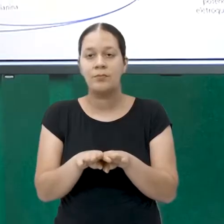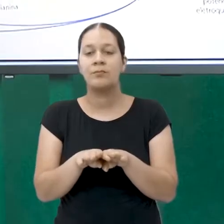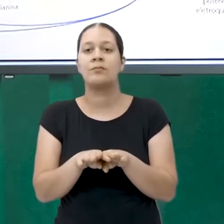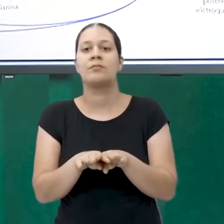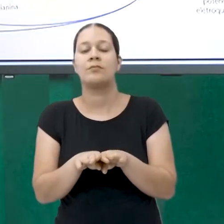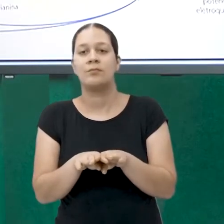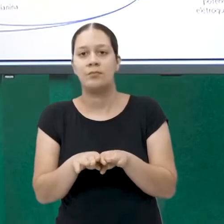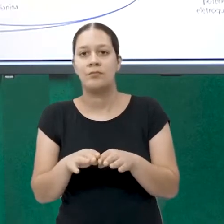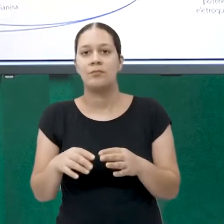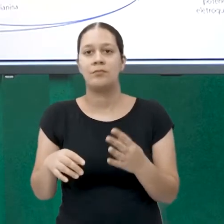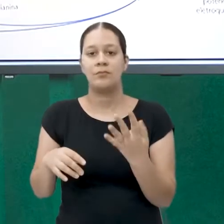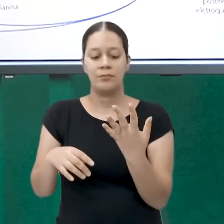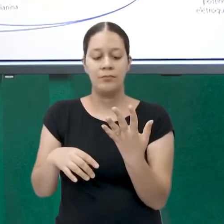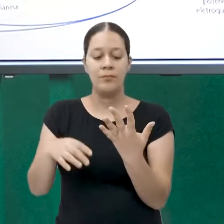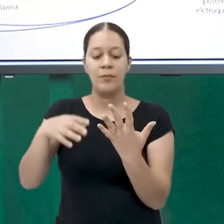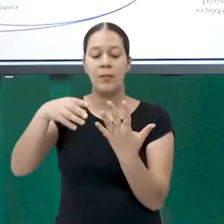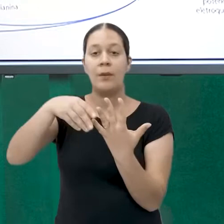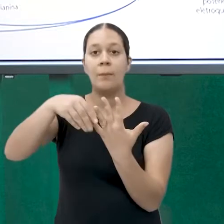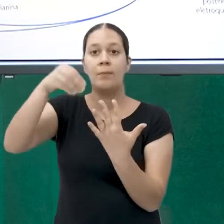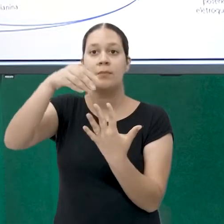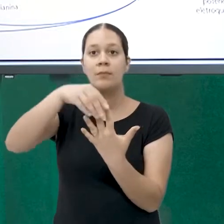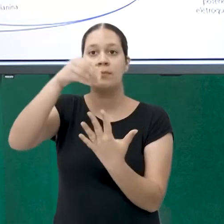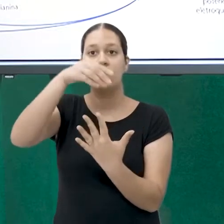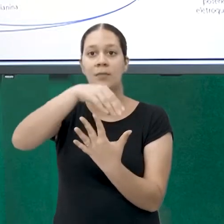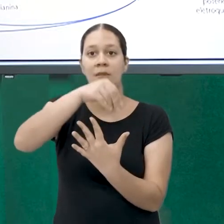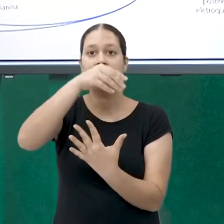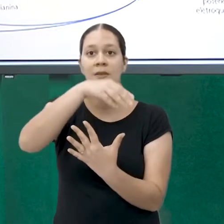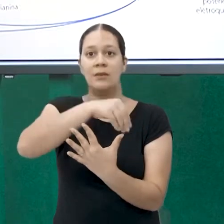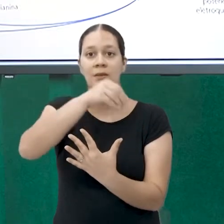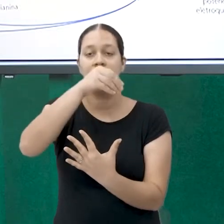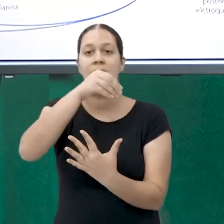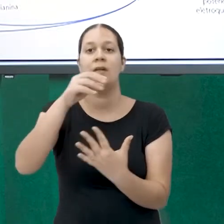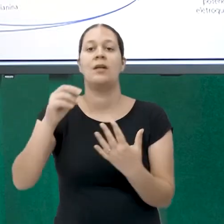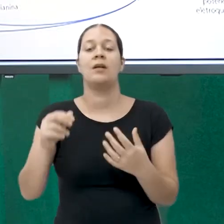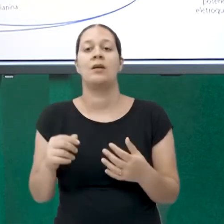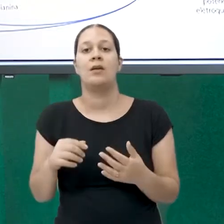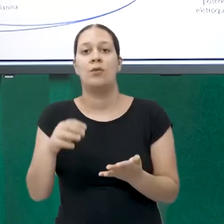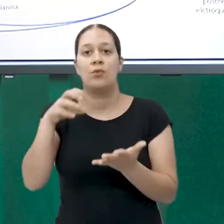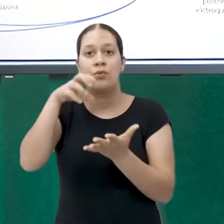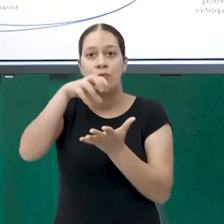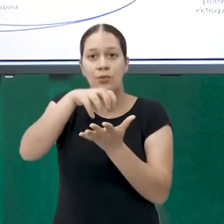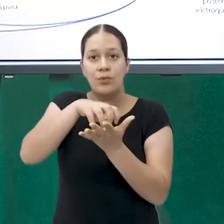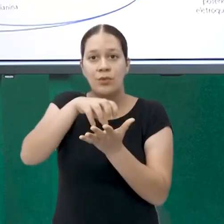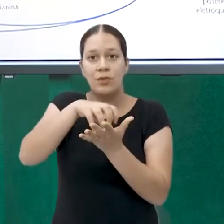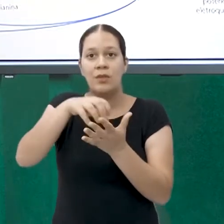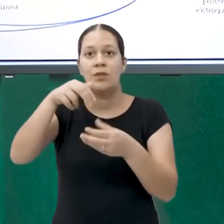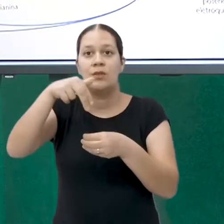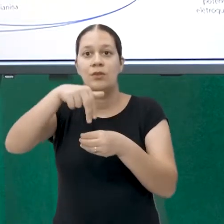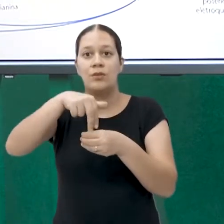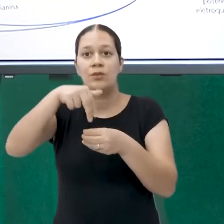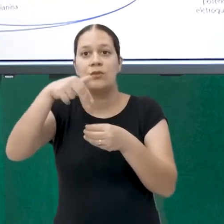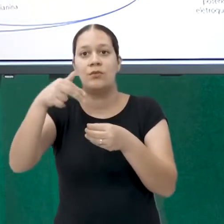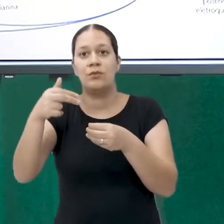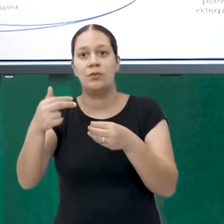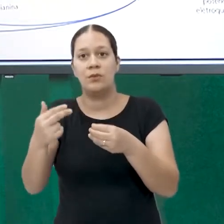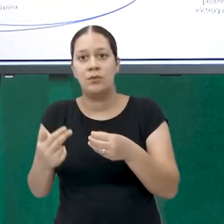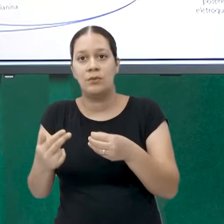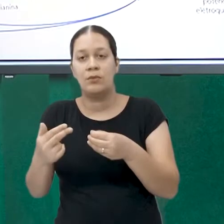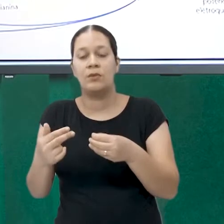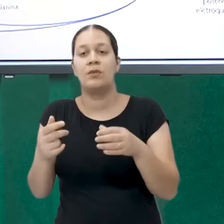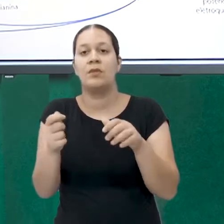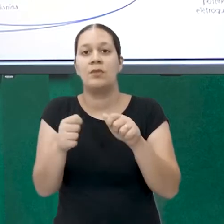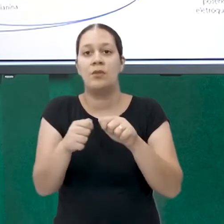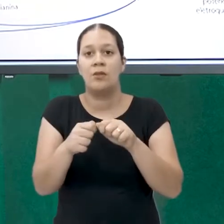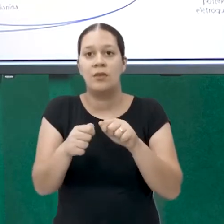respiratória e esse processo da fase clara, a ideia é a mesma, tá? É concentrar hidrogênio num canto para